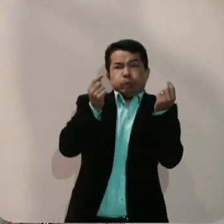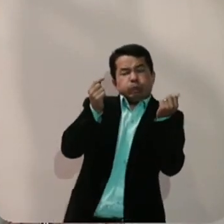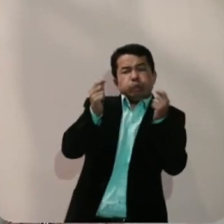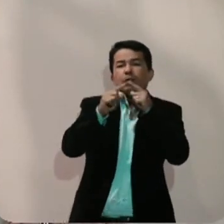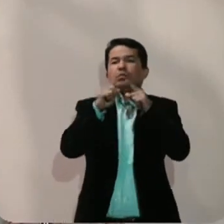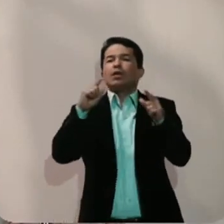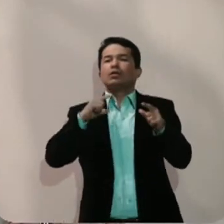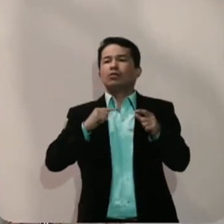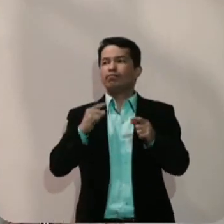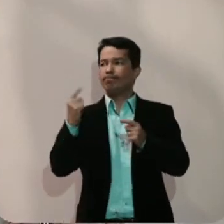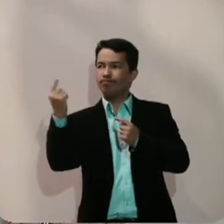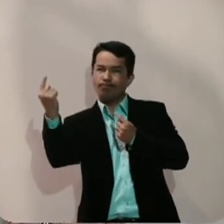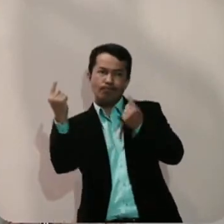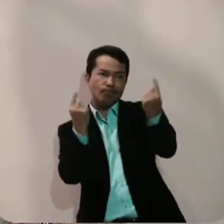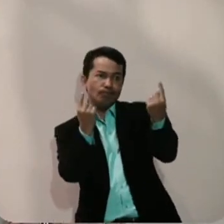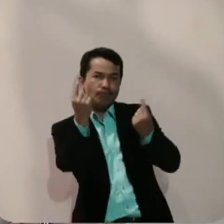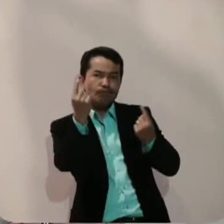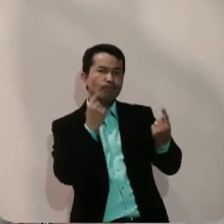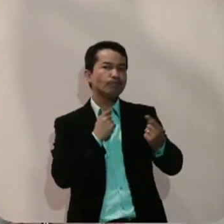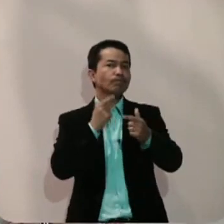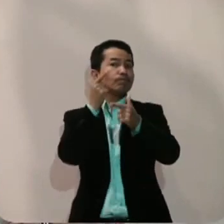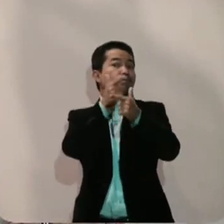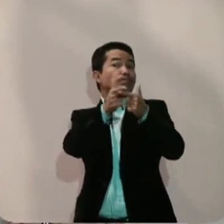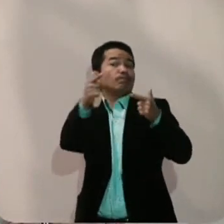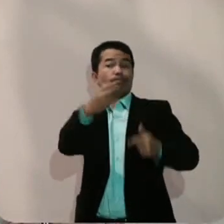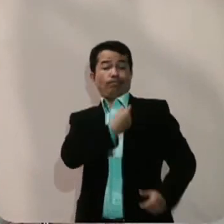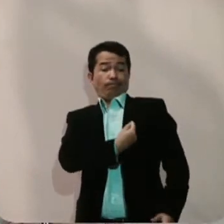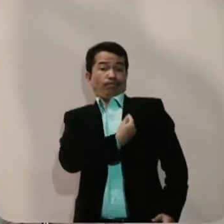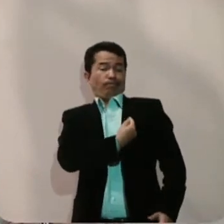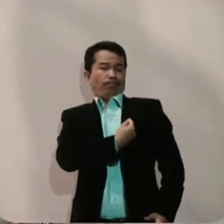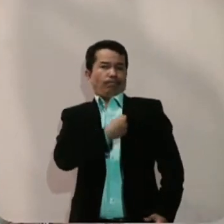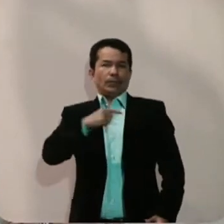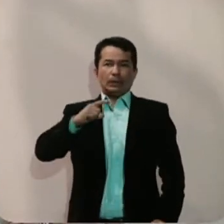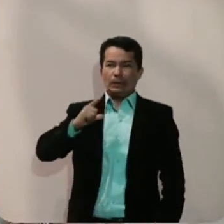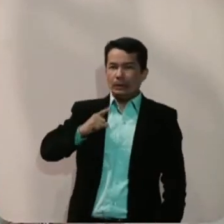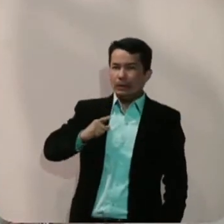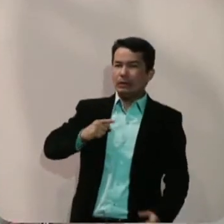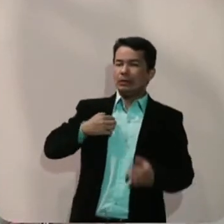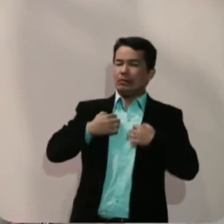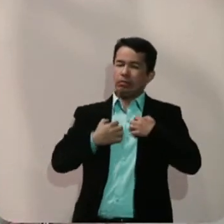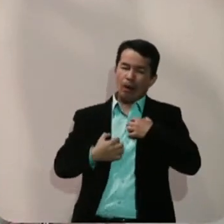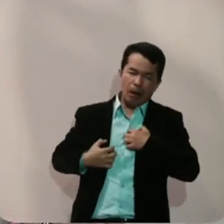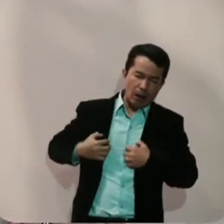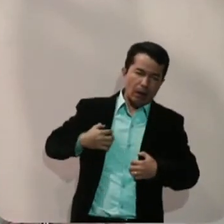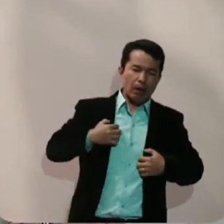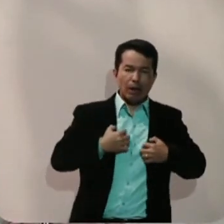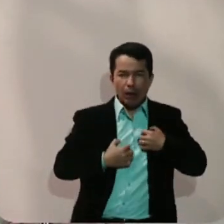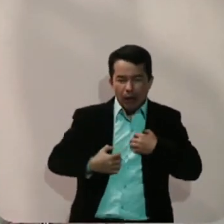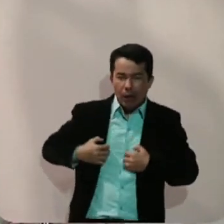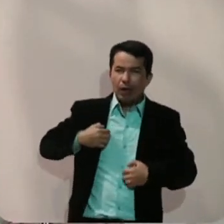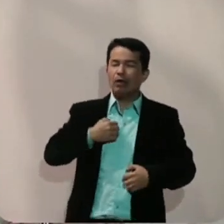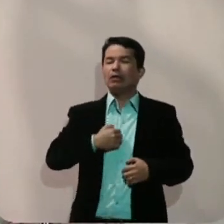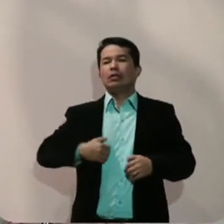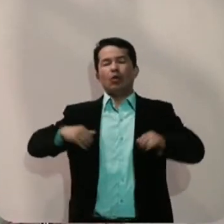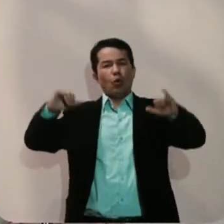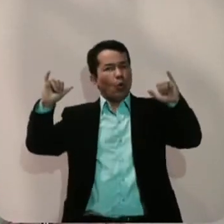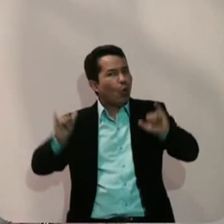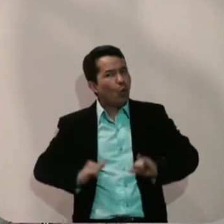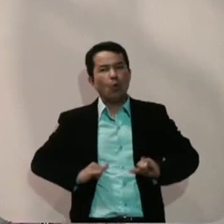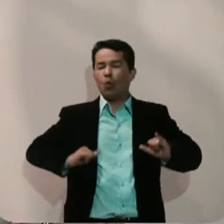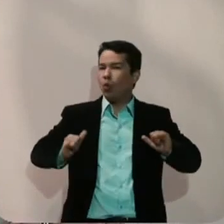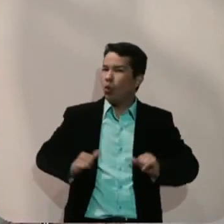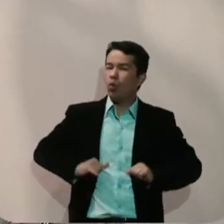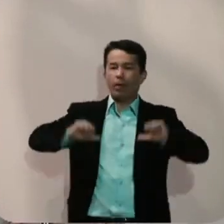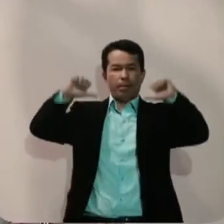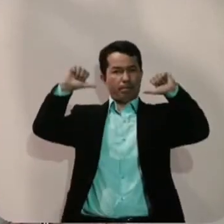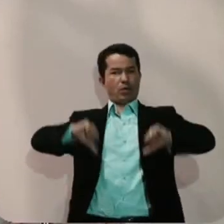aspectos da vida, são os mais miseráveis dos homens. E o que a Bíblia está nos ensinando é que o parâmetro de